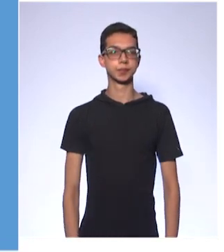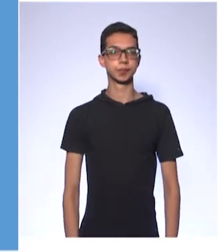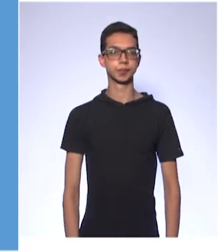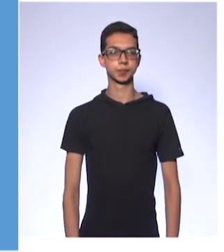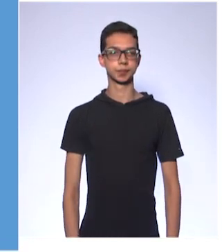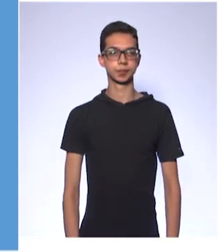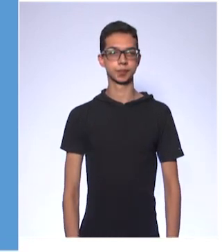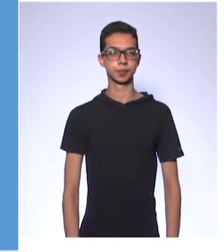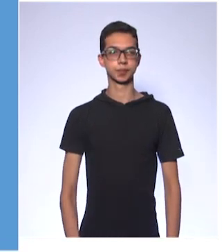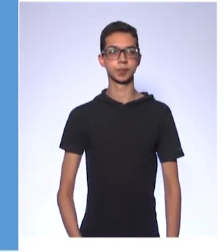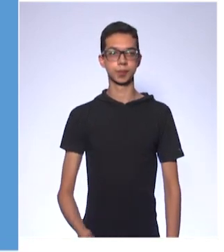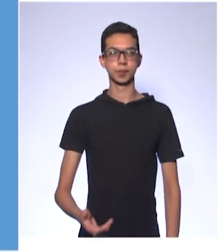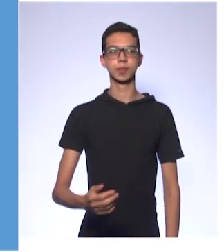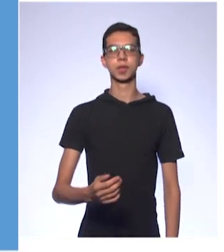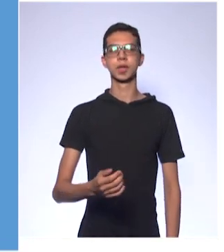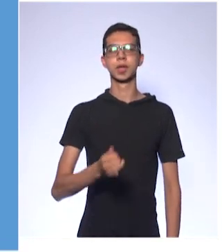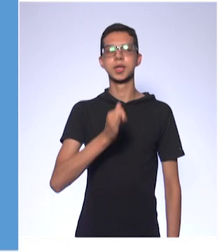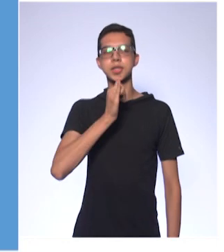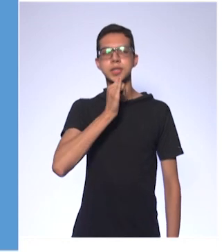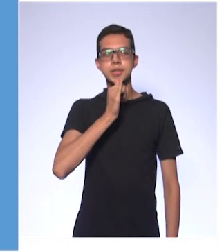no me reclames, né?